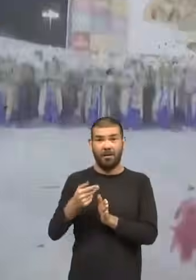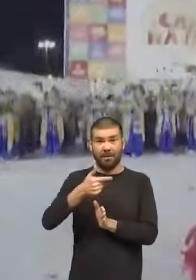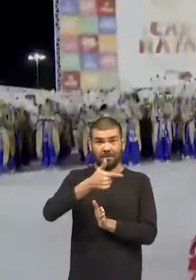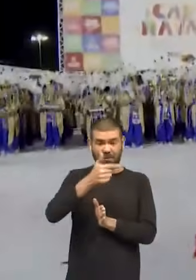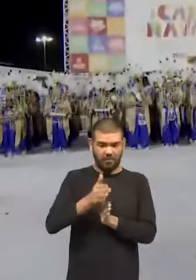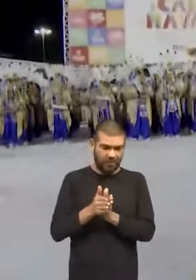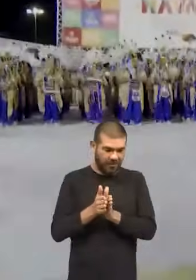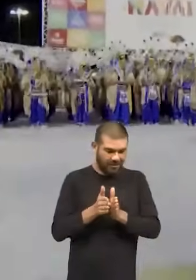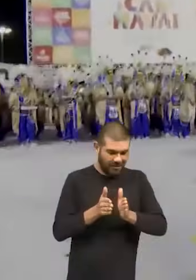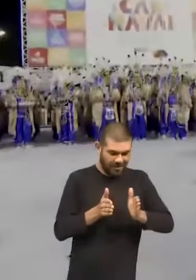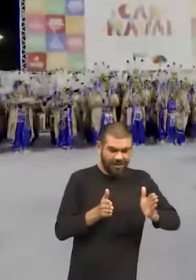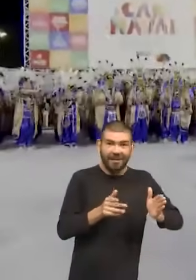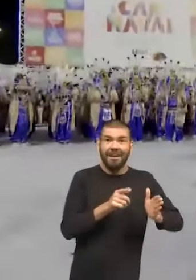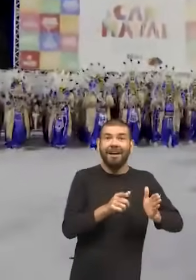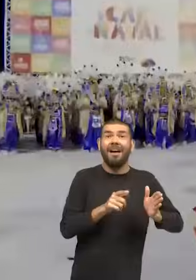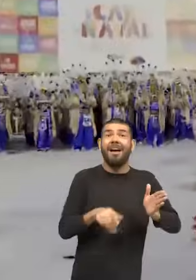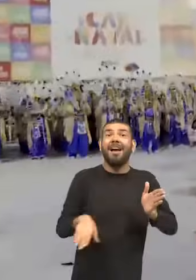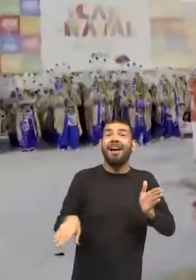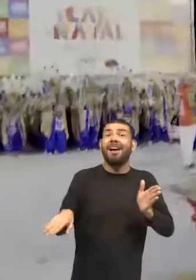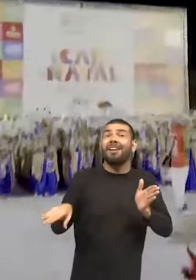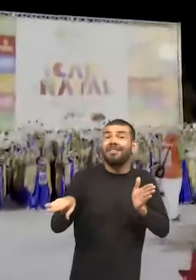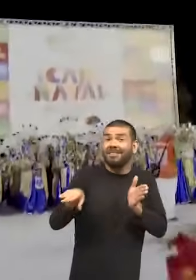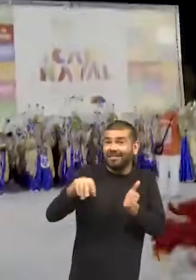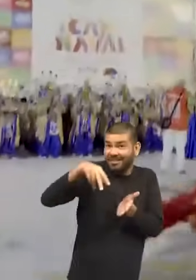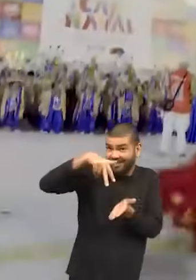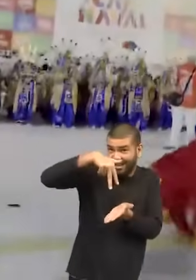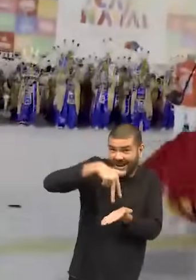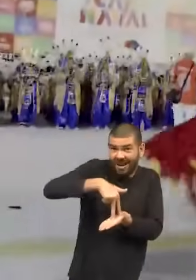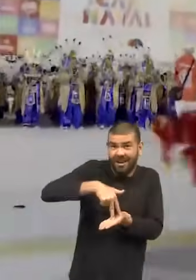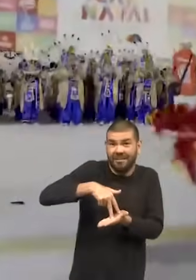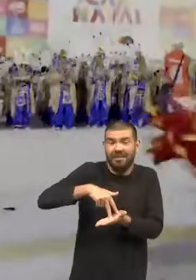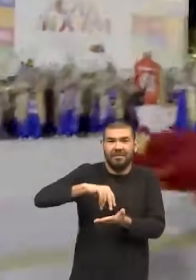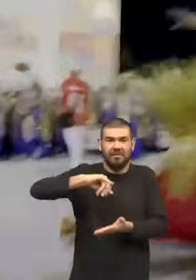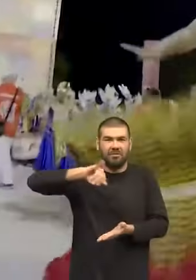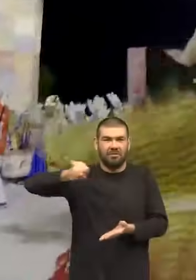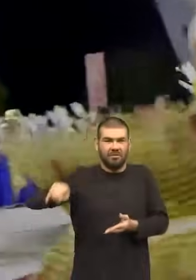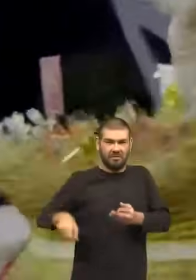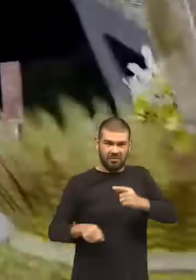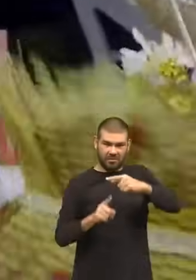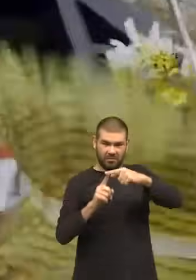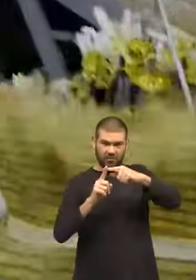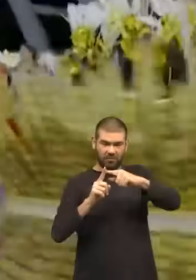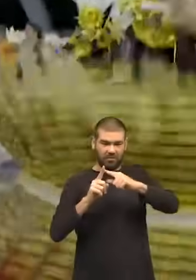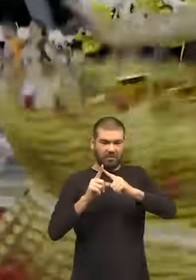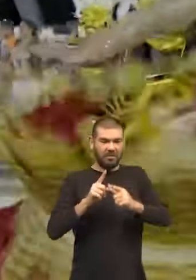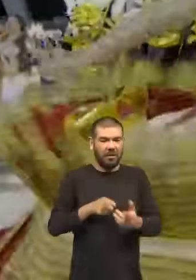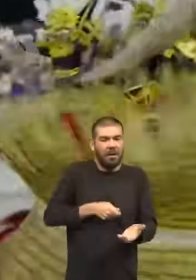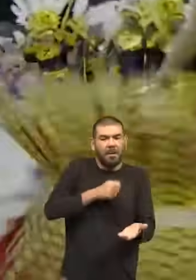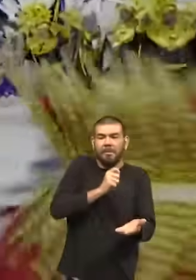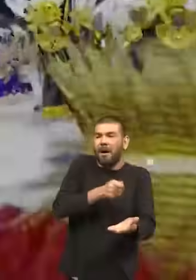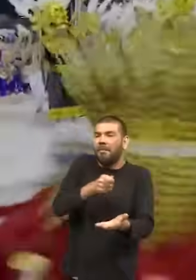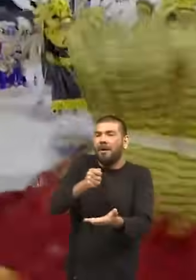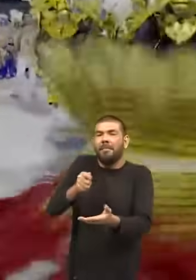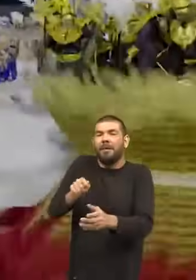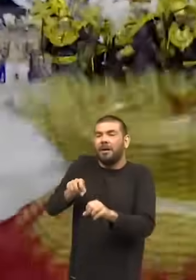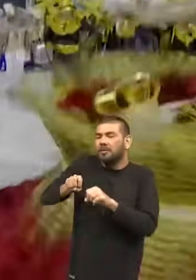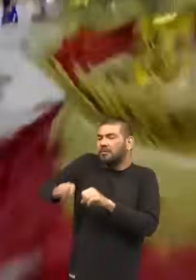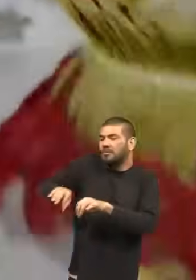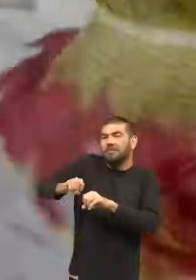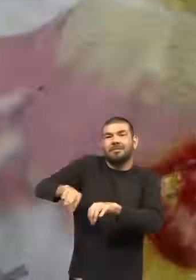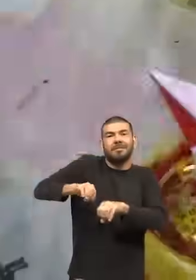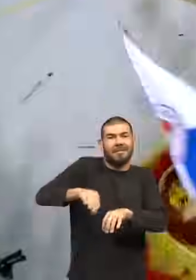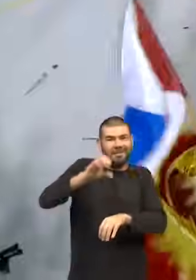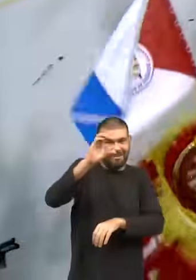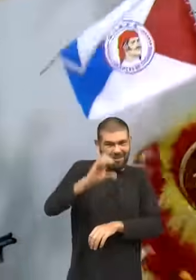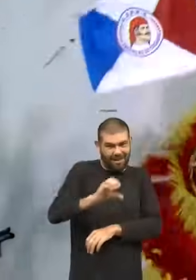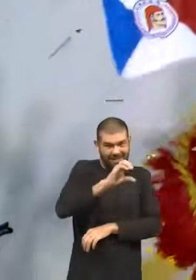dos jesuítas catequizadores, né? A chegada ao novo mundo, né? Dos jesuítas. Então, eles trazem